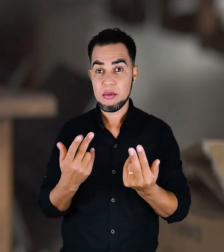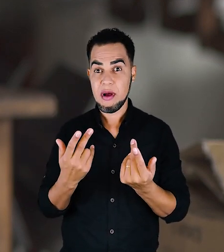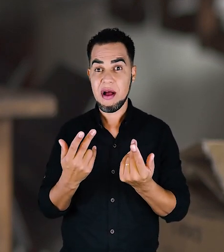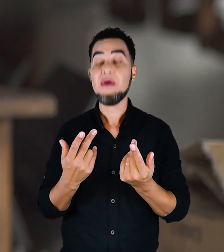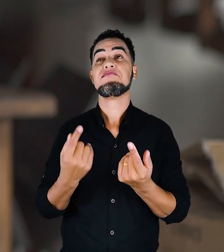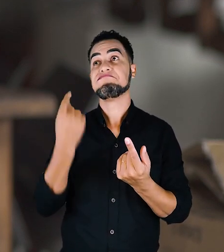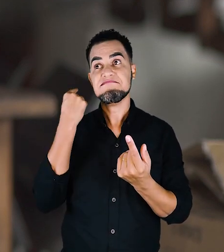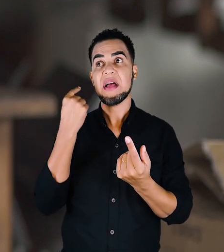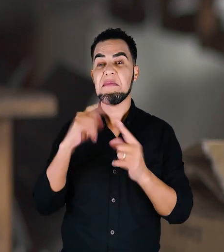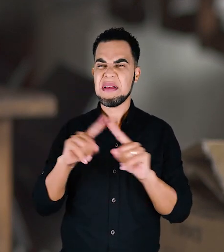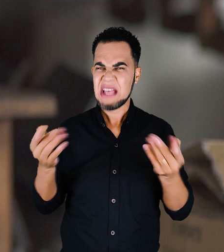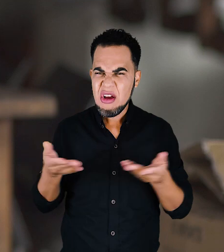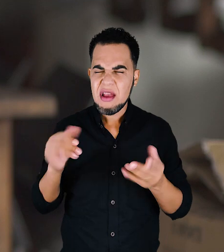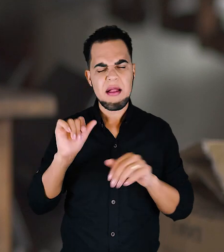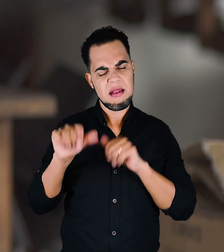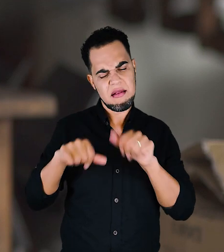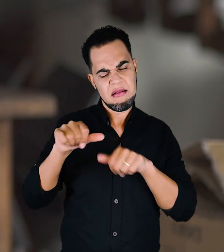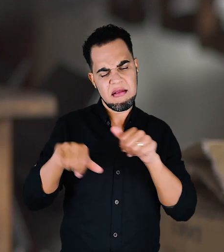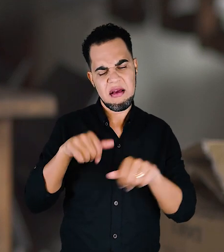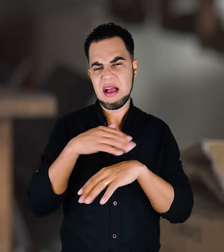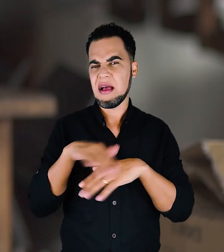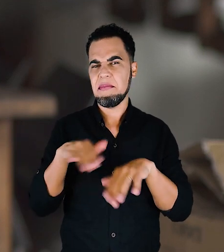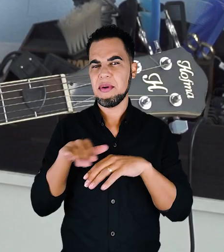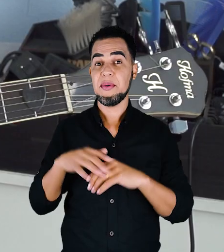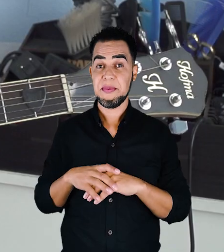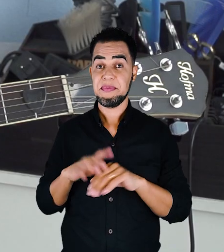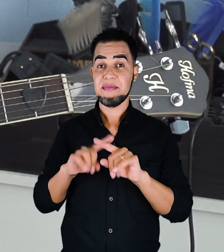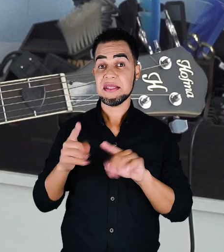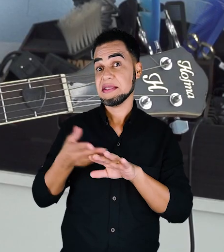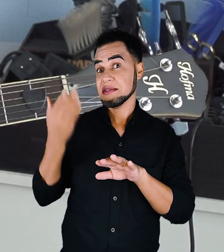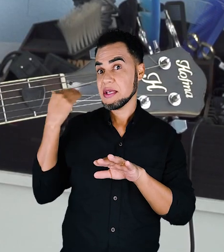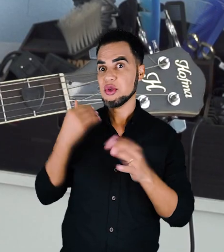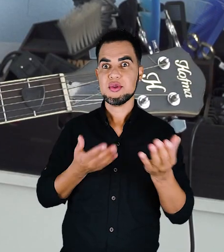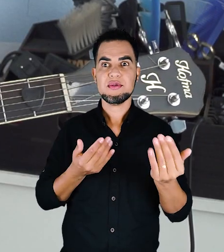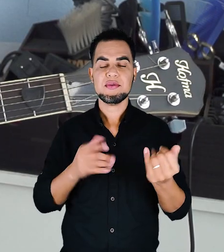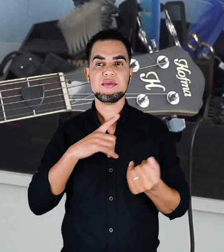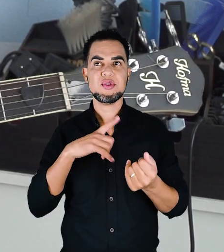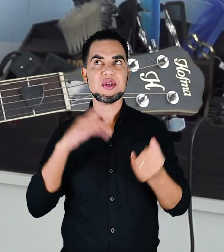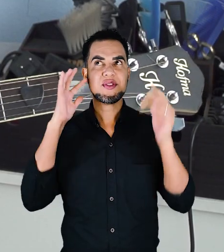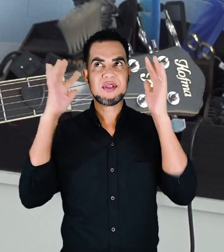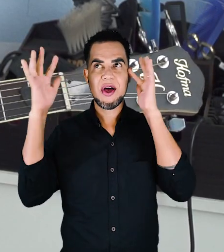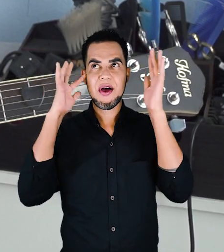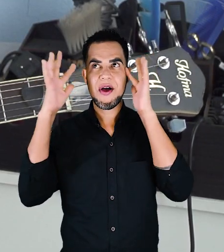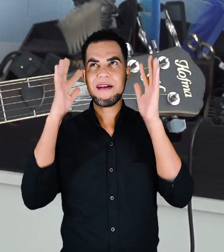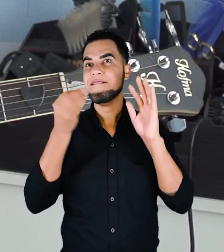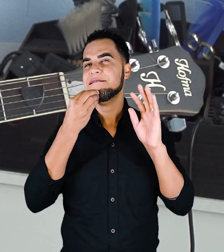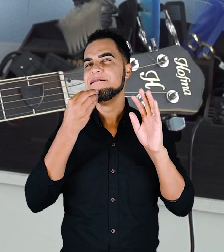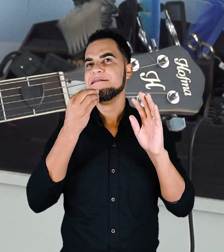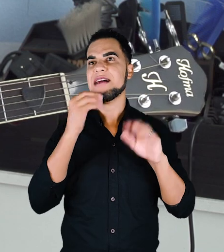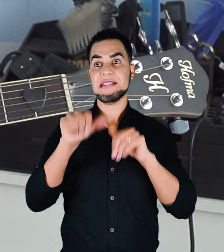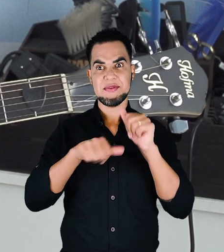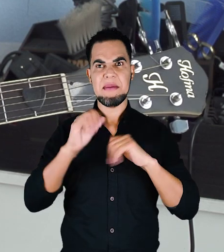tudo, mas ultimamente acabou, já as coisas foram mudando, né? Quando era na minha juventude, eu tinha, né, o